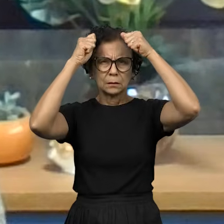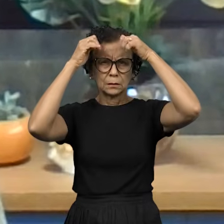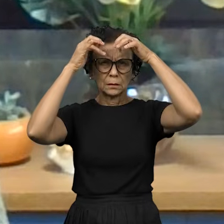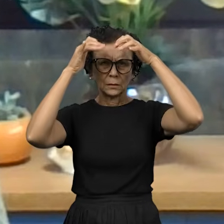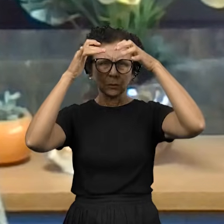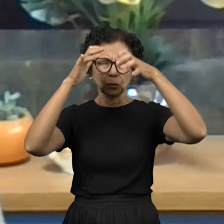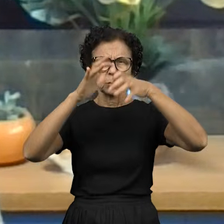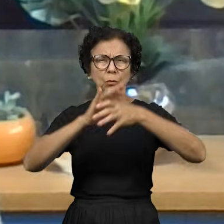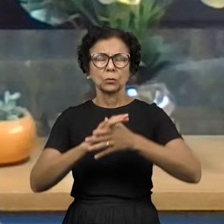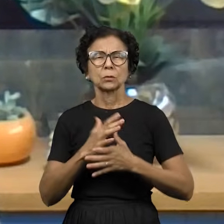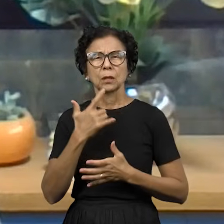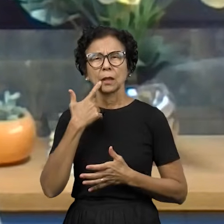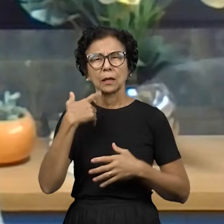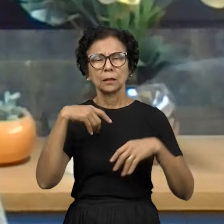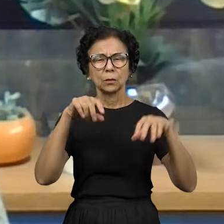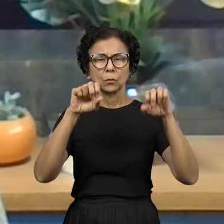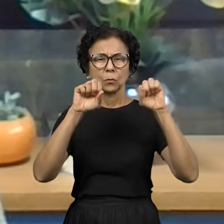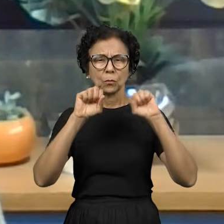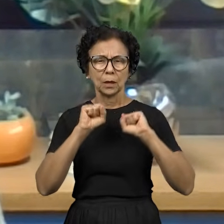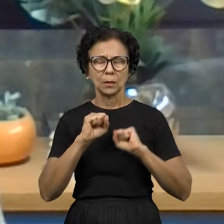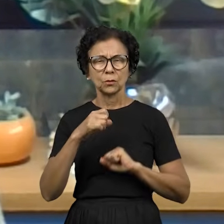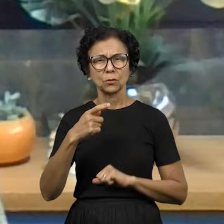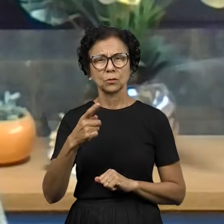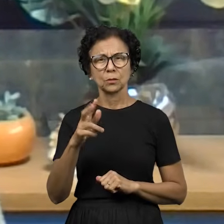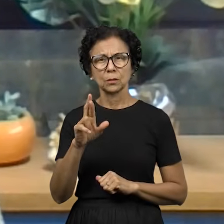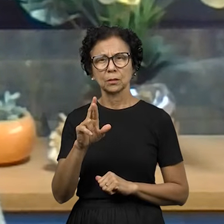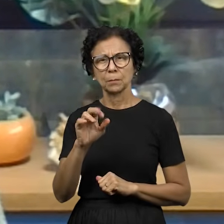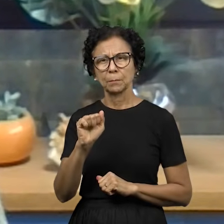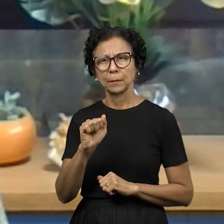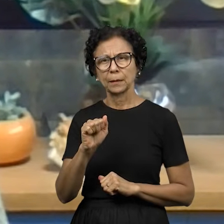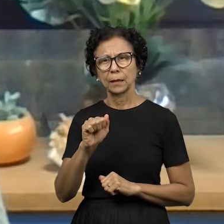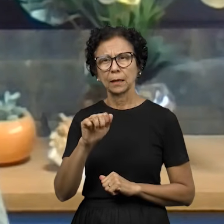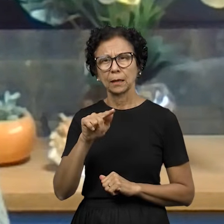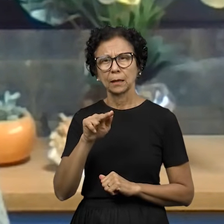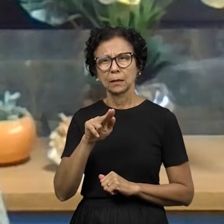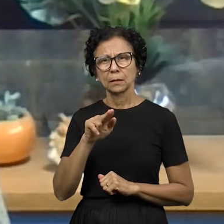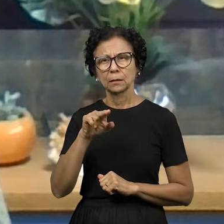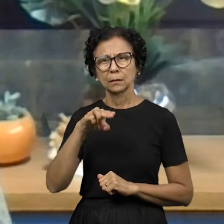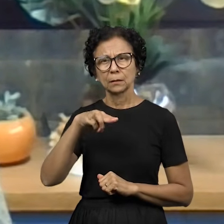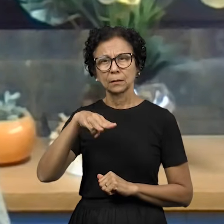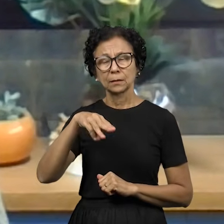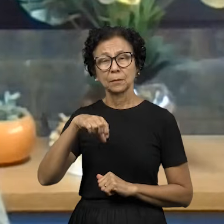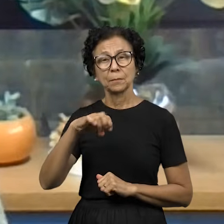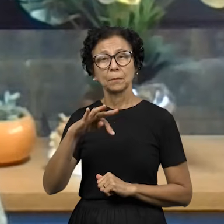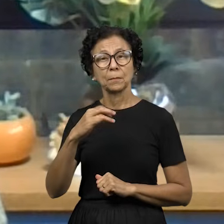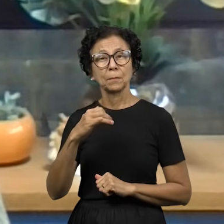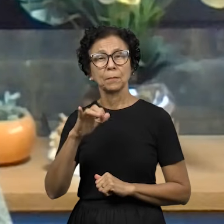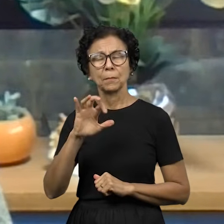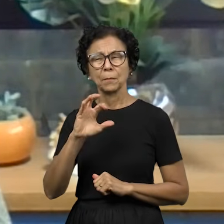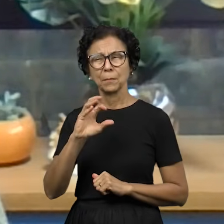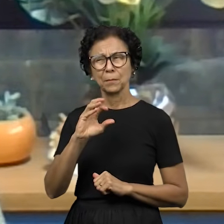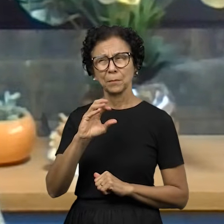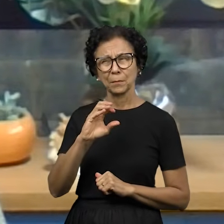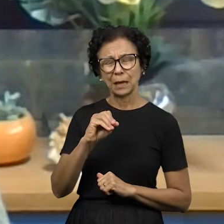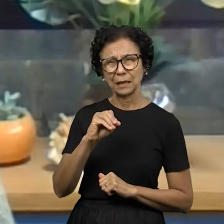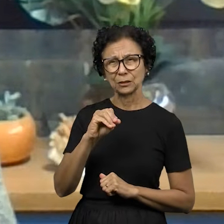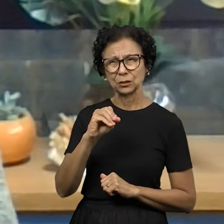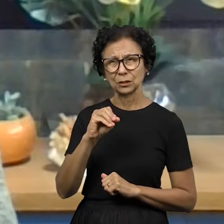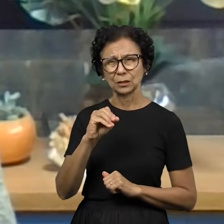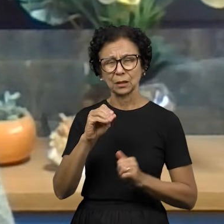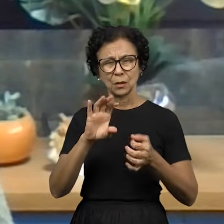são aquelas pessoas que não entendem o contexto, não entendem as nuances da